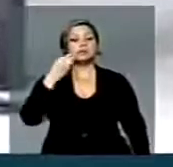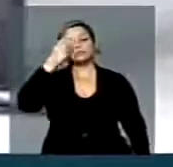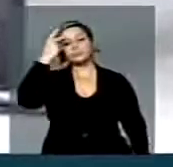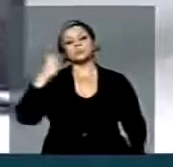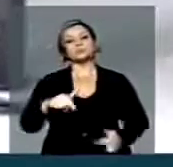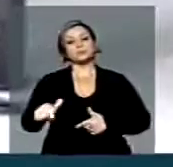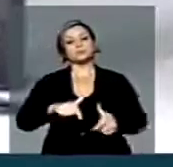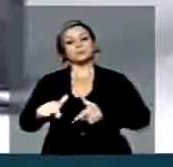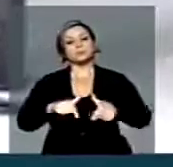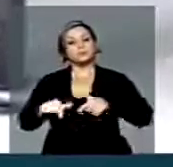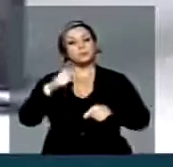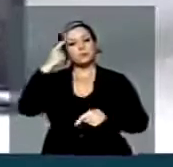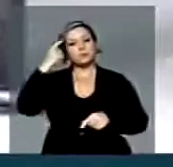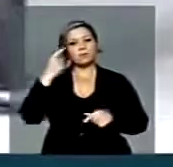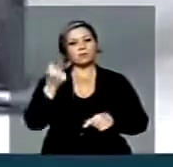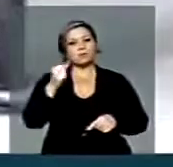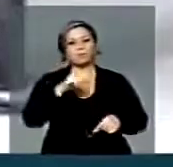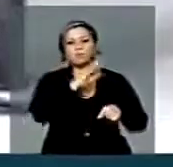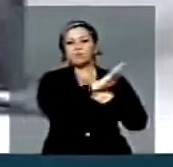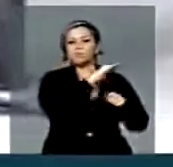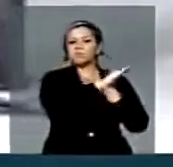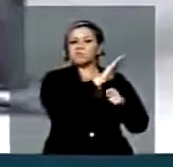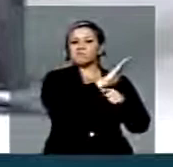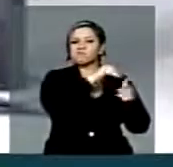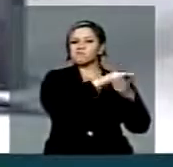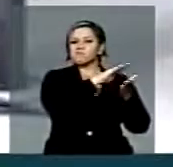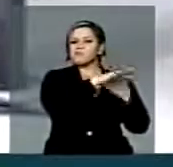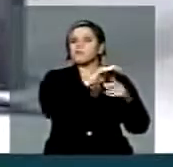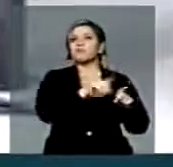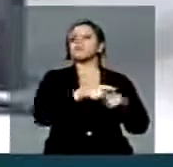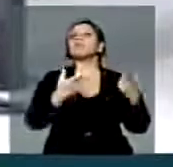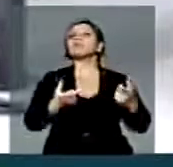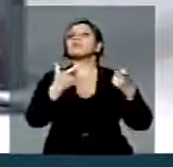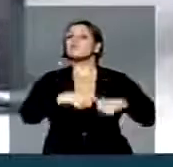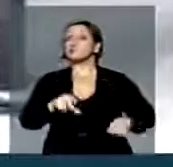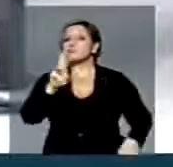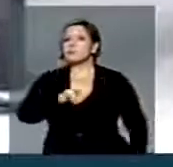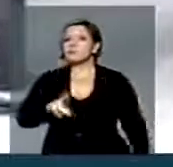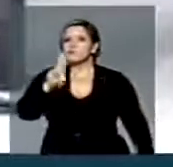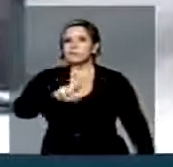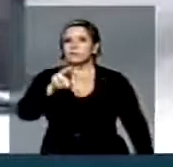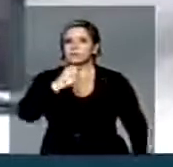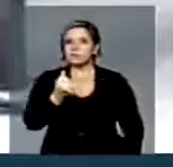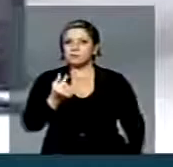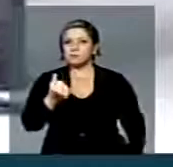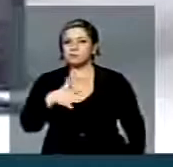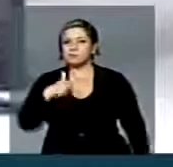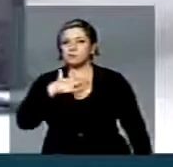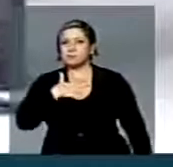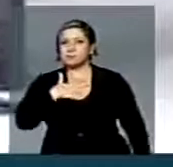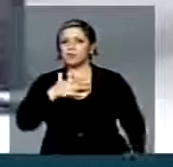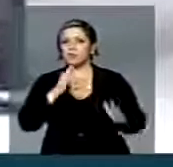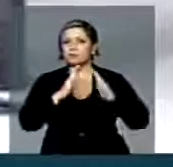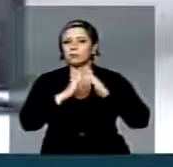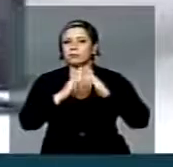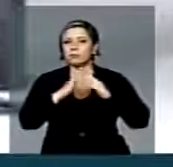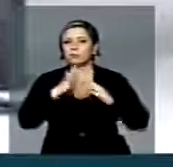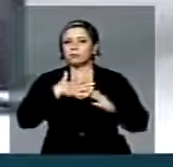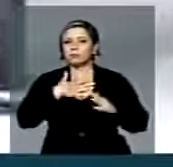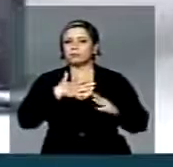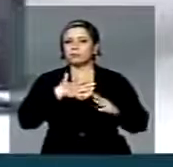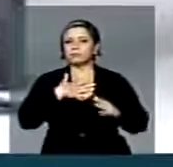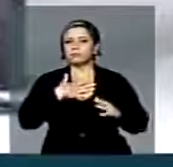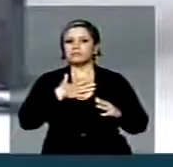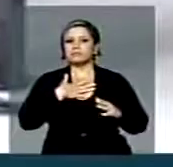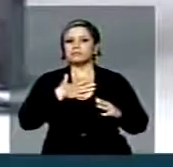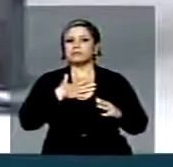dinheiro está aí no Tesouro. Não está, não. Esse dinheiro mal aplicado, esse dinheiro em Minha Casa Minha Vida, para alguém fazer